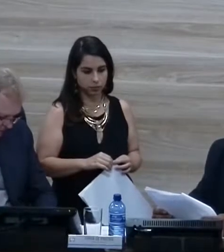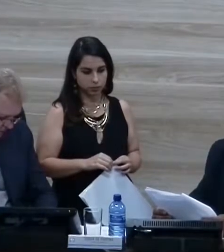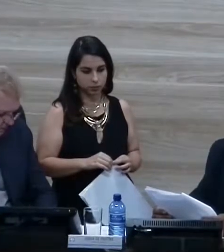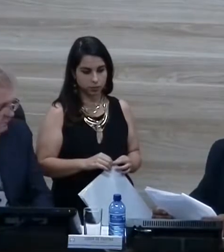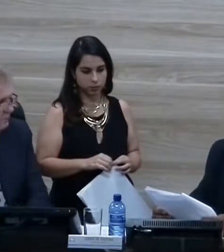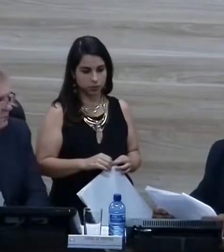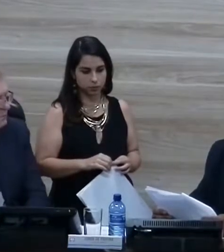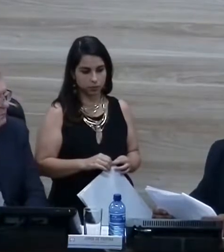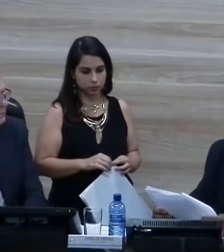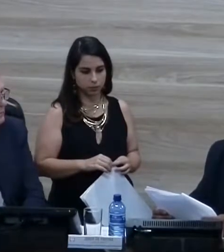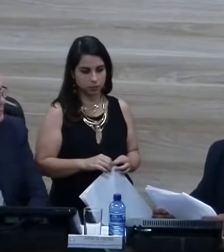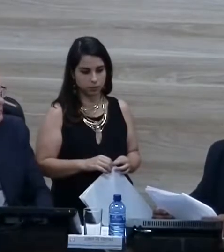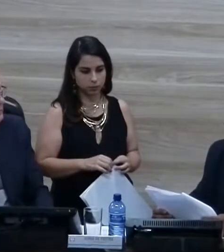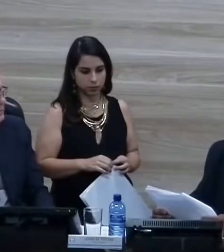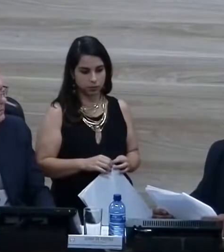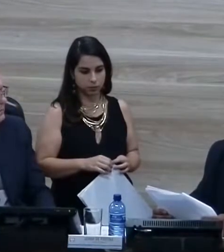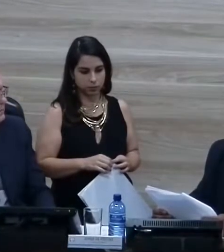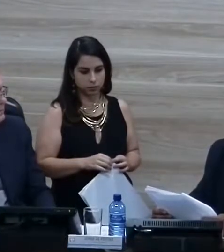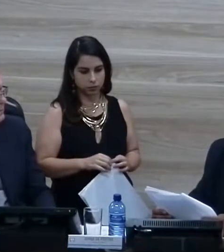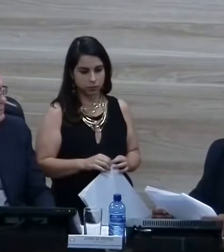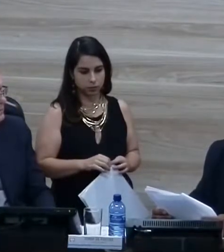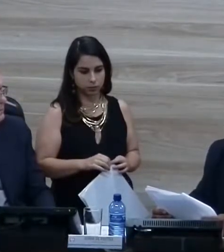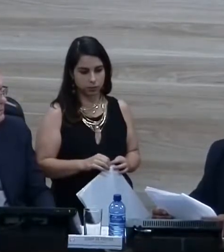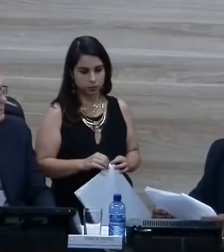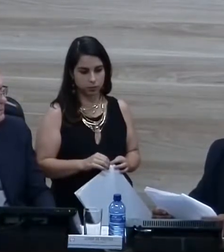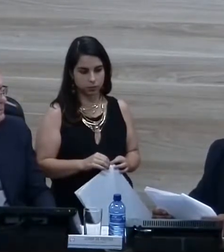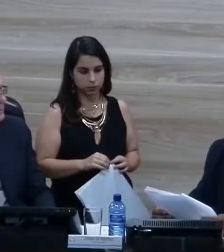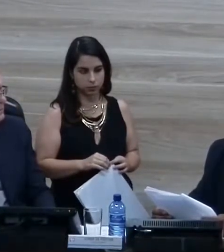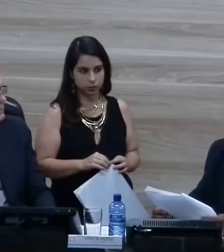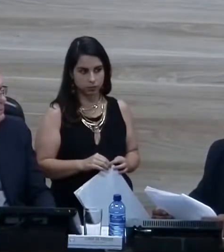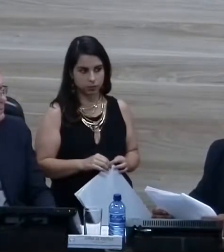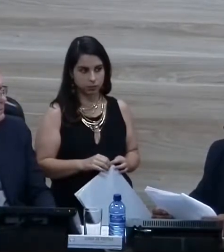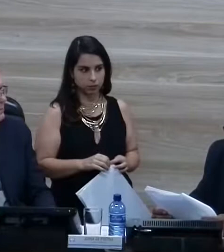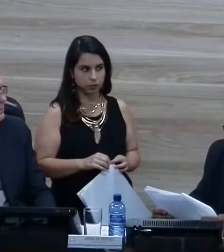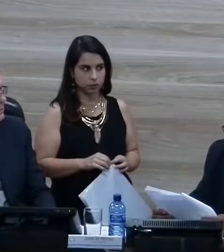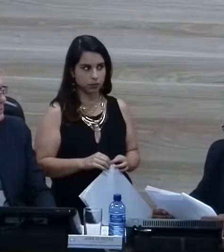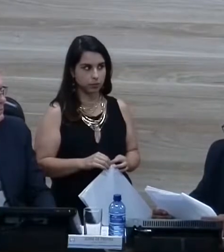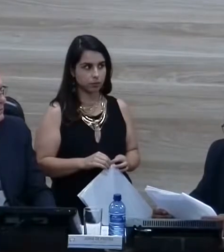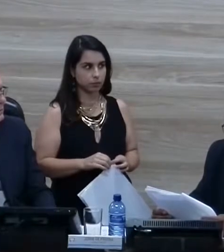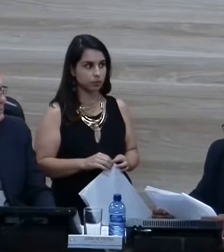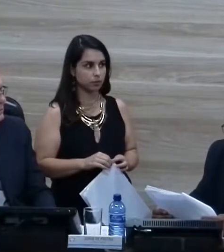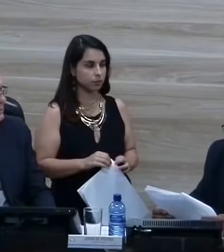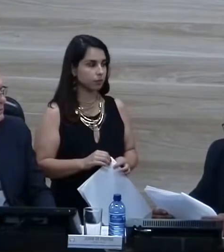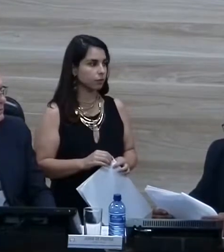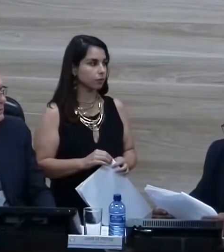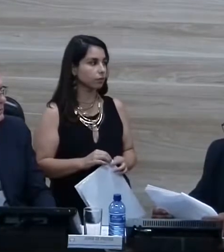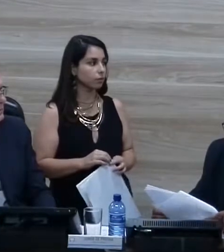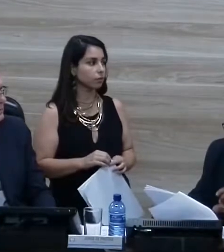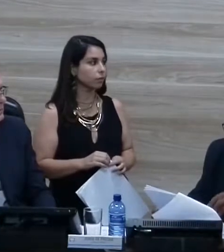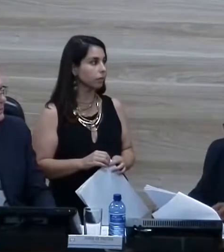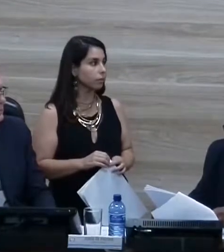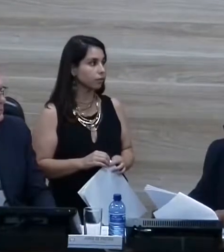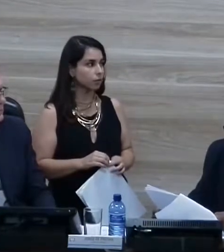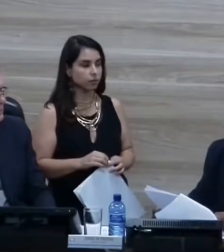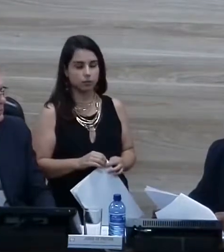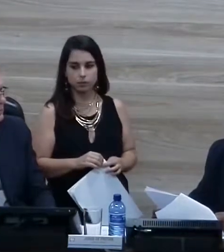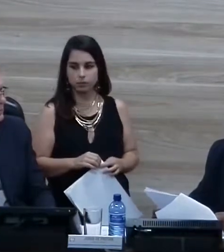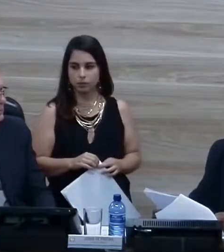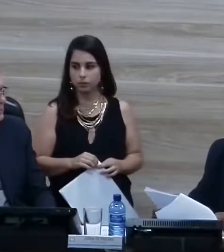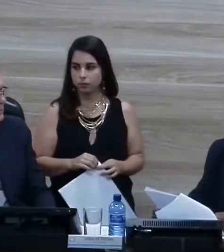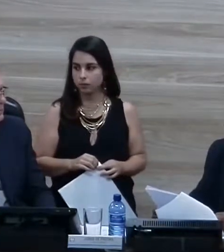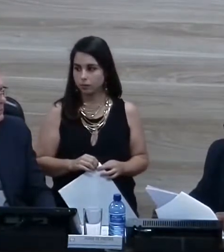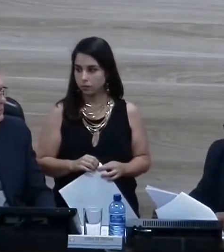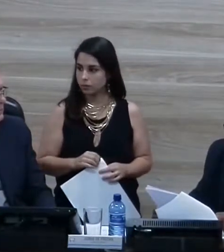funcionamento da 20ª Delegacia de Serviço Militar e da 92ª Junta de Serviço Militar no município de